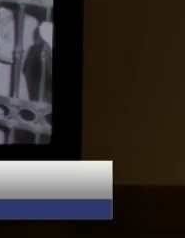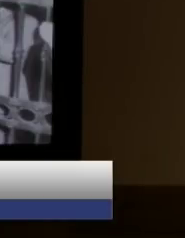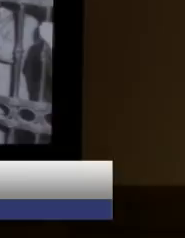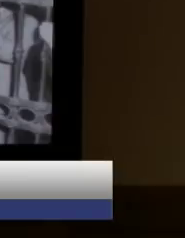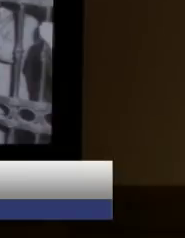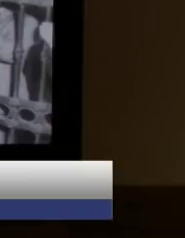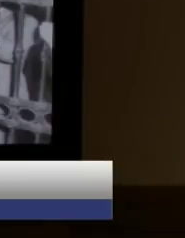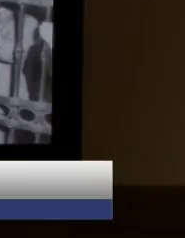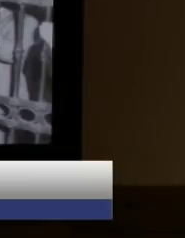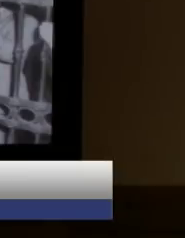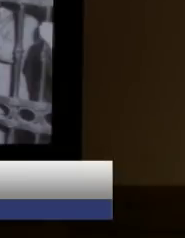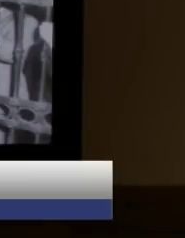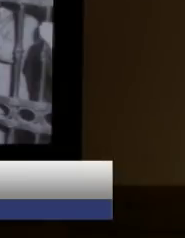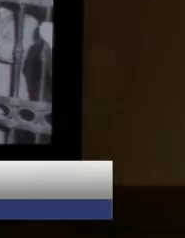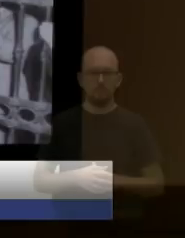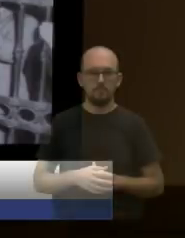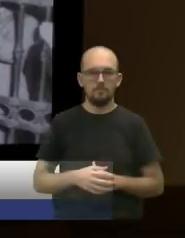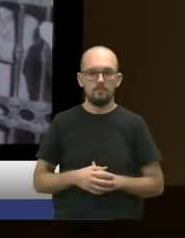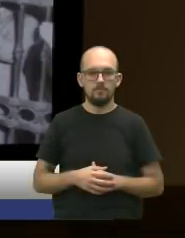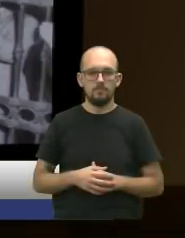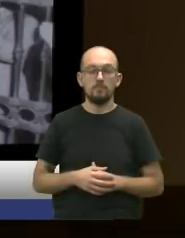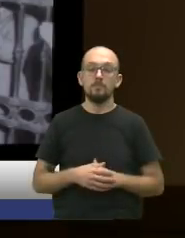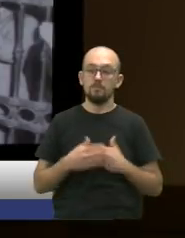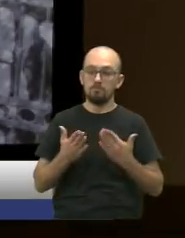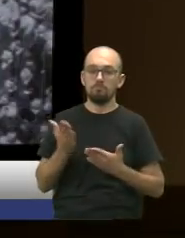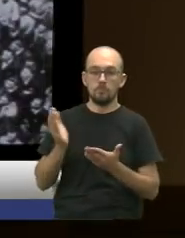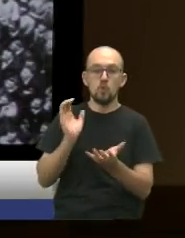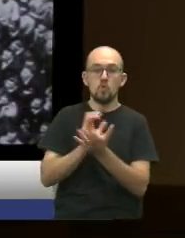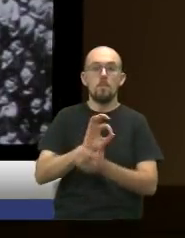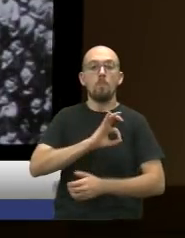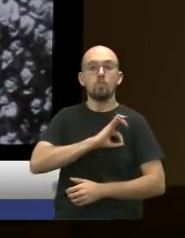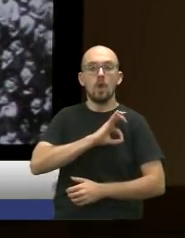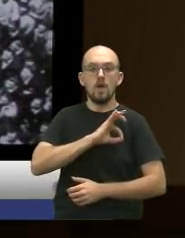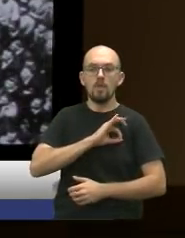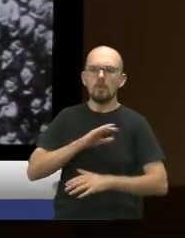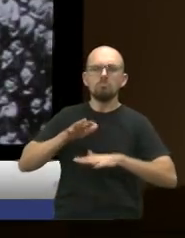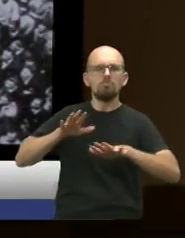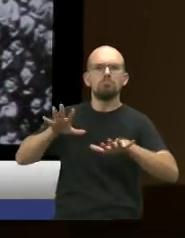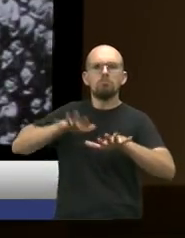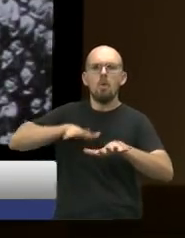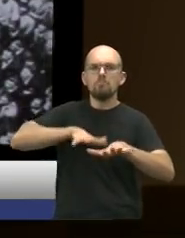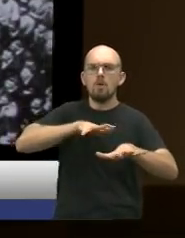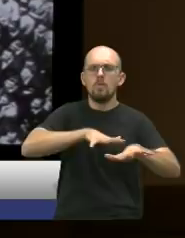os manifestantes. A Força Pública de São Paulo.